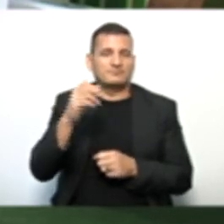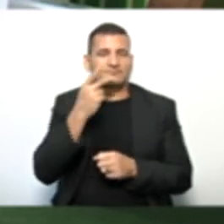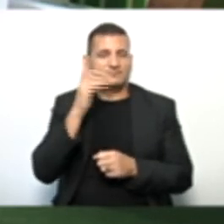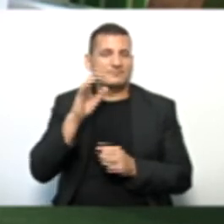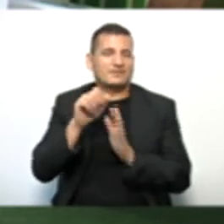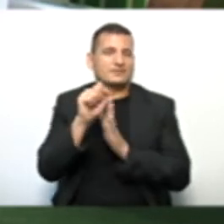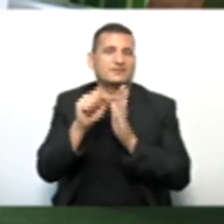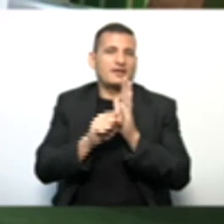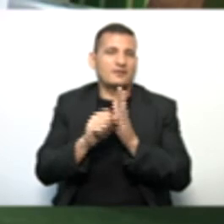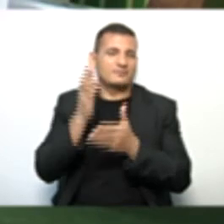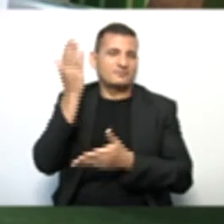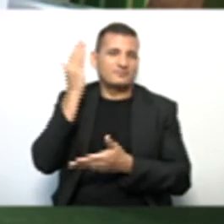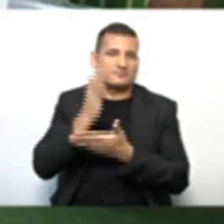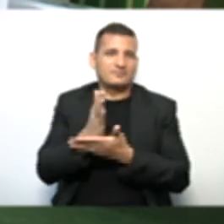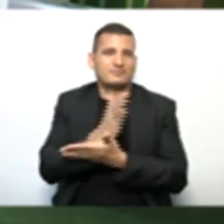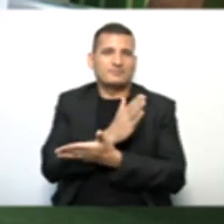tá?